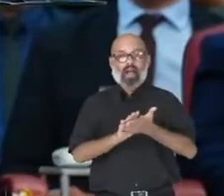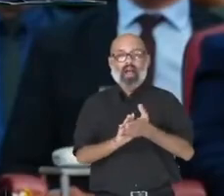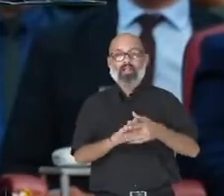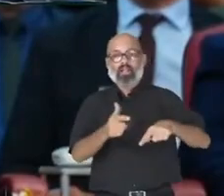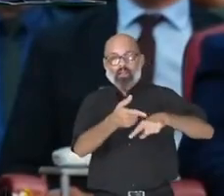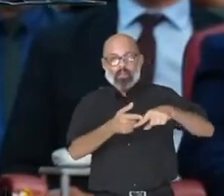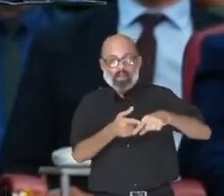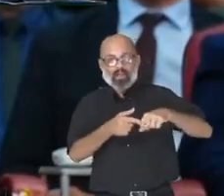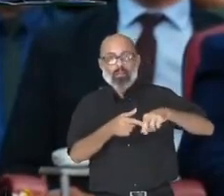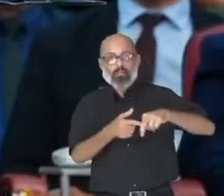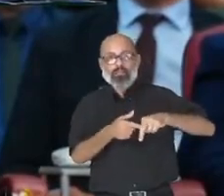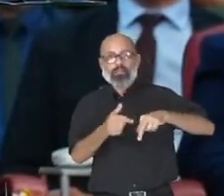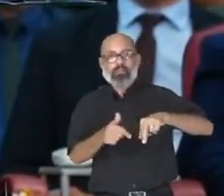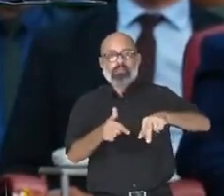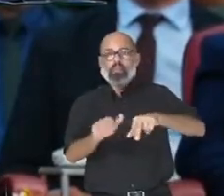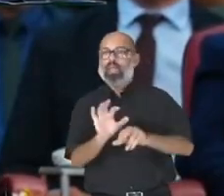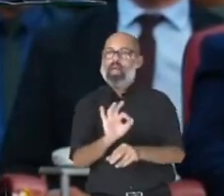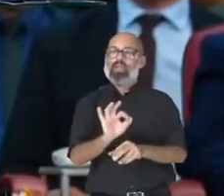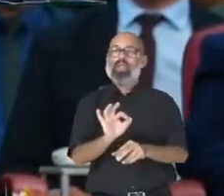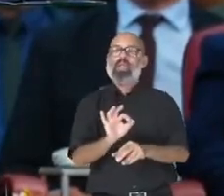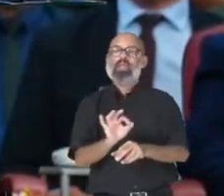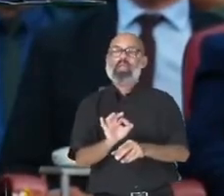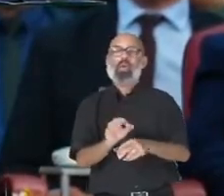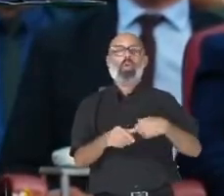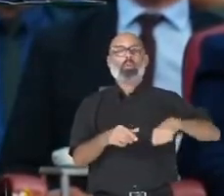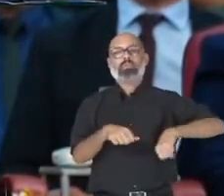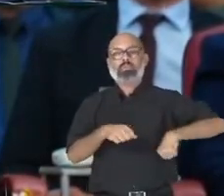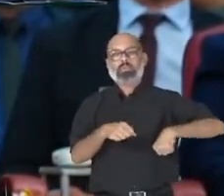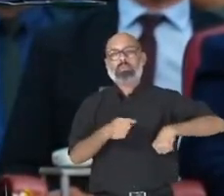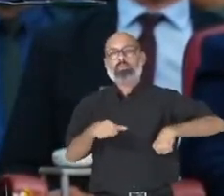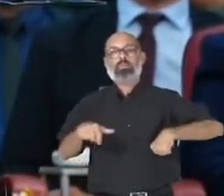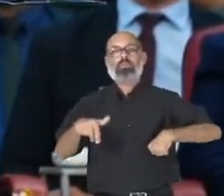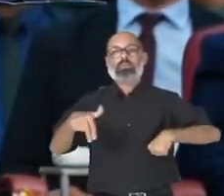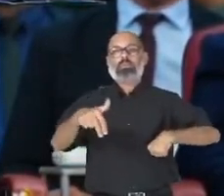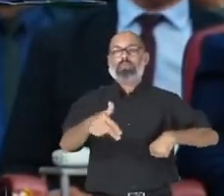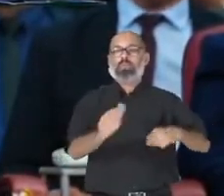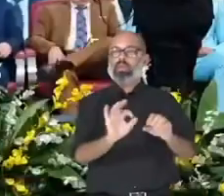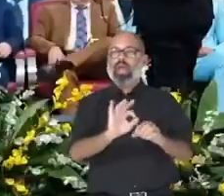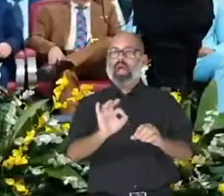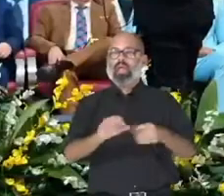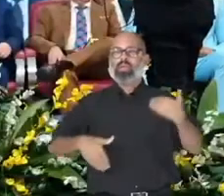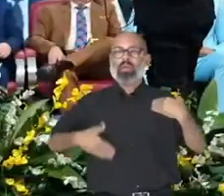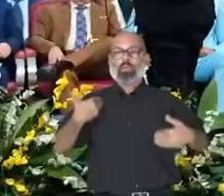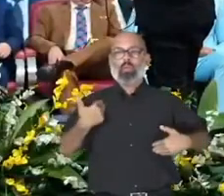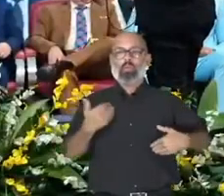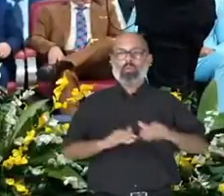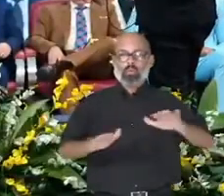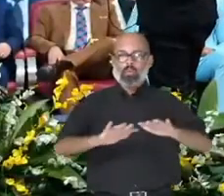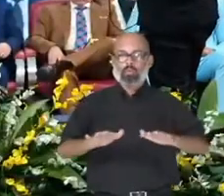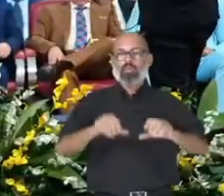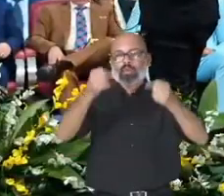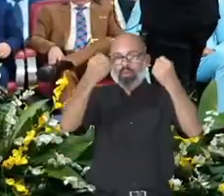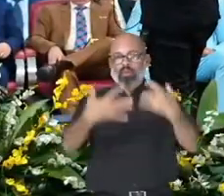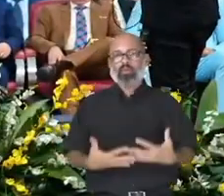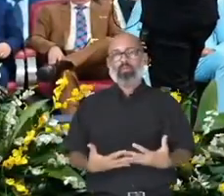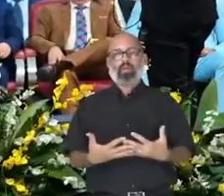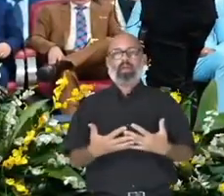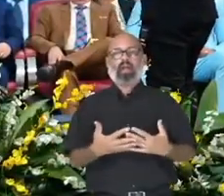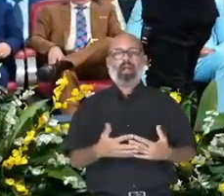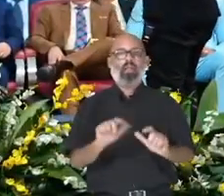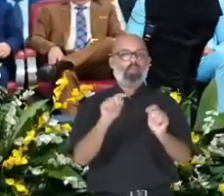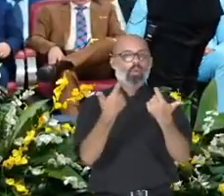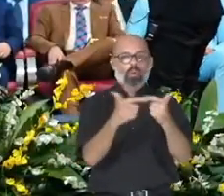rua? Você já viu um corpo sem uma mão andando pela rua? Já viu um corpo sem uma orelha? Então aqui está explicado: